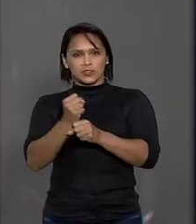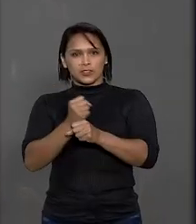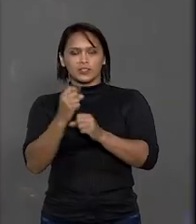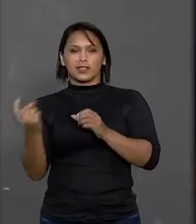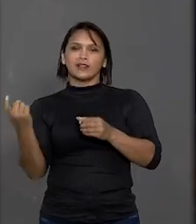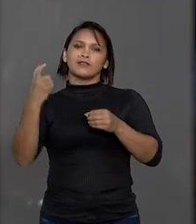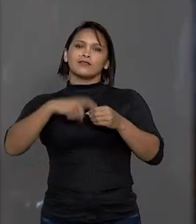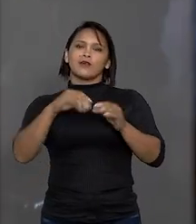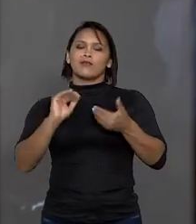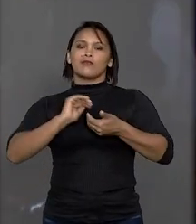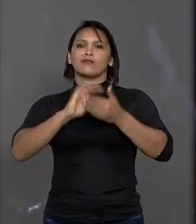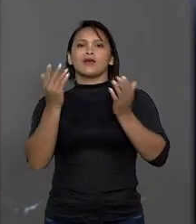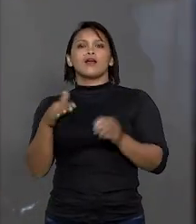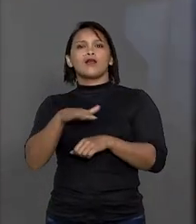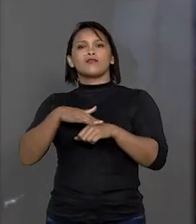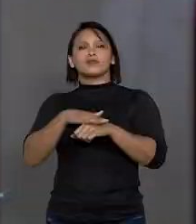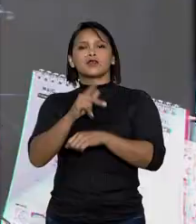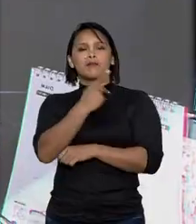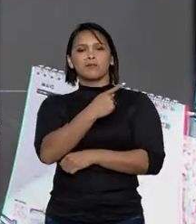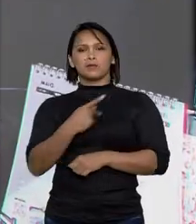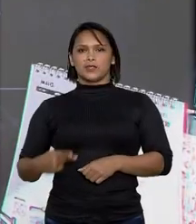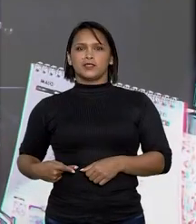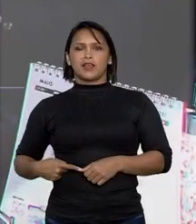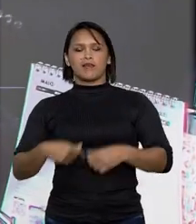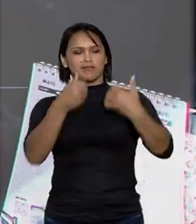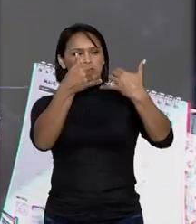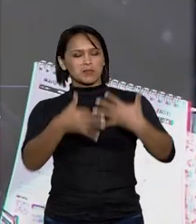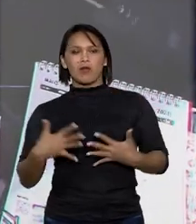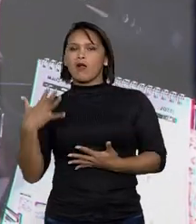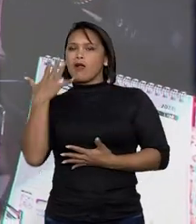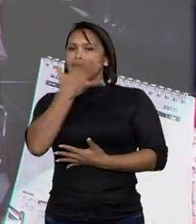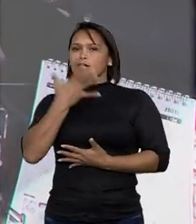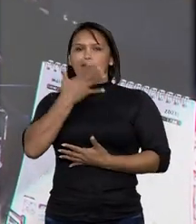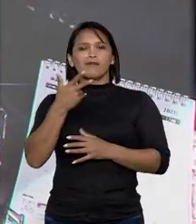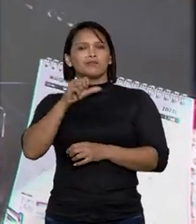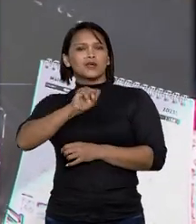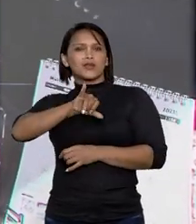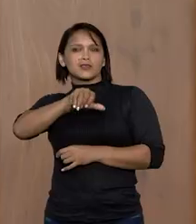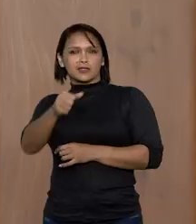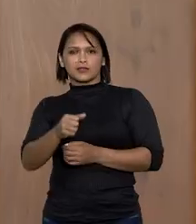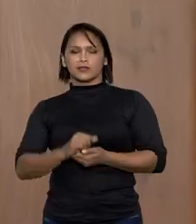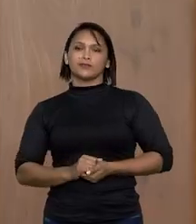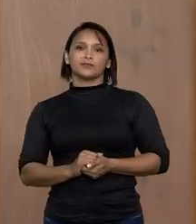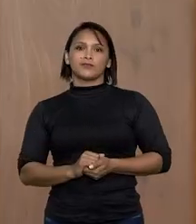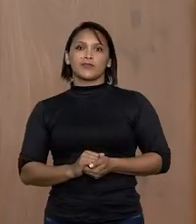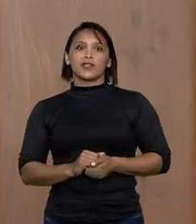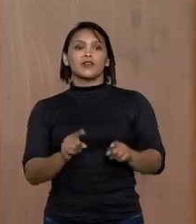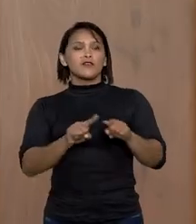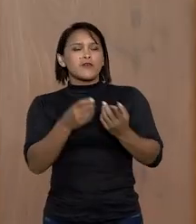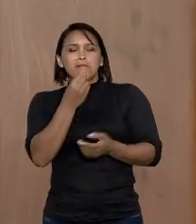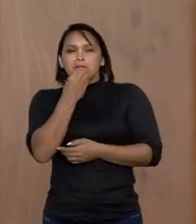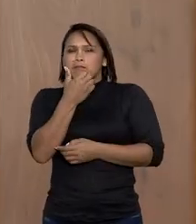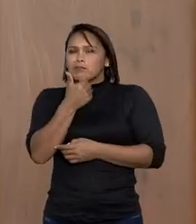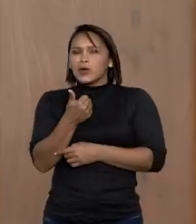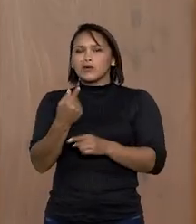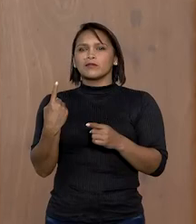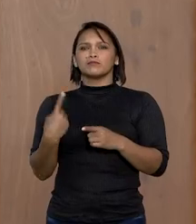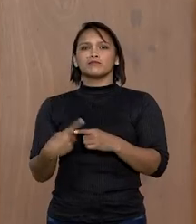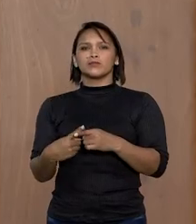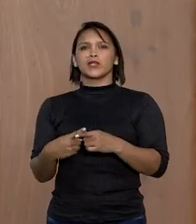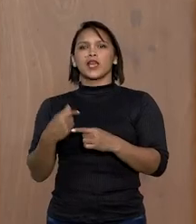e voltando a corte para conversar com o presidente relatou a paixão pelo tribunal da Cidadania foi gratificante